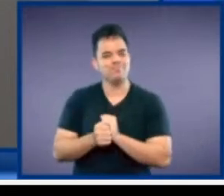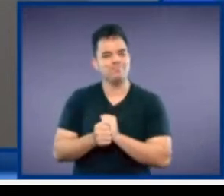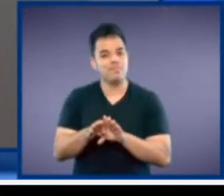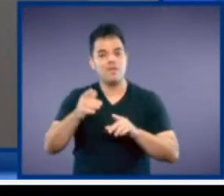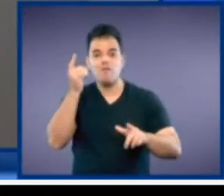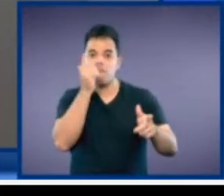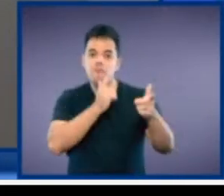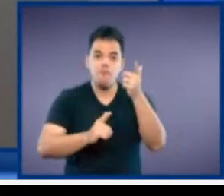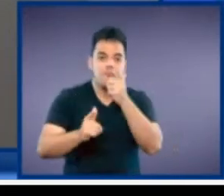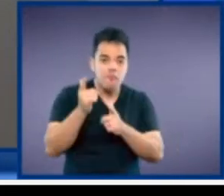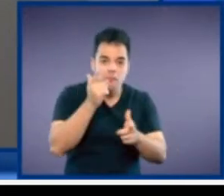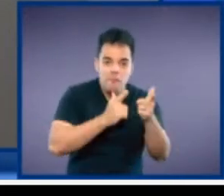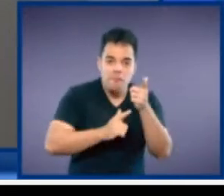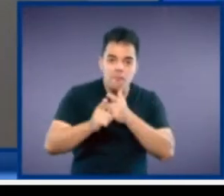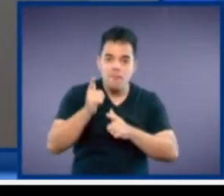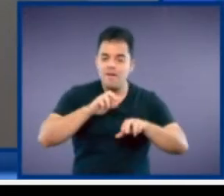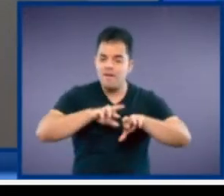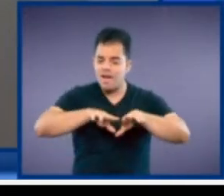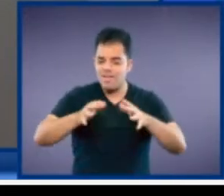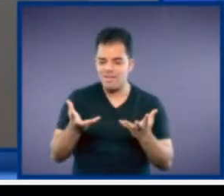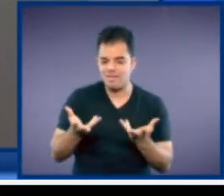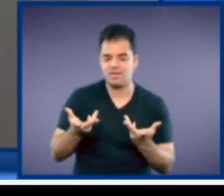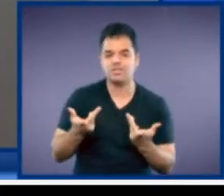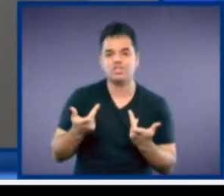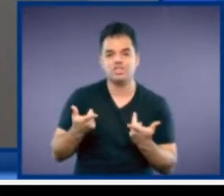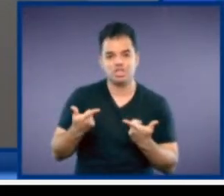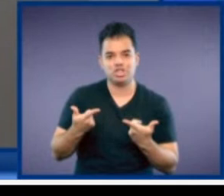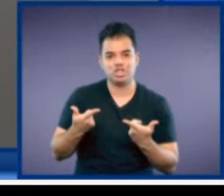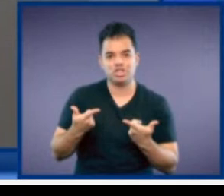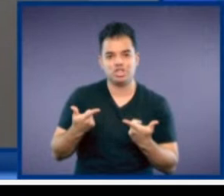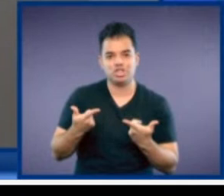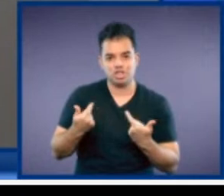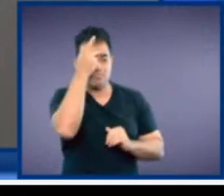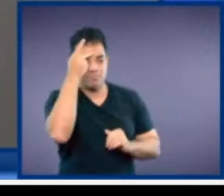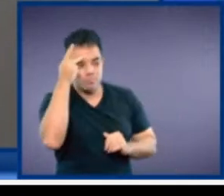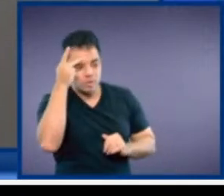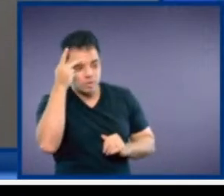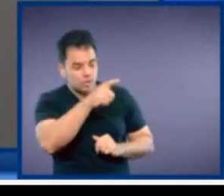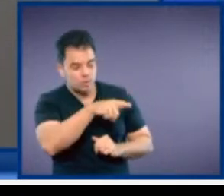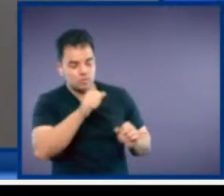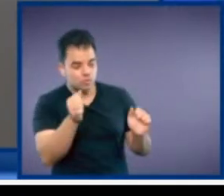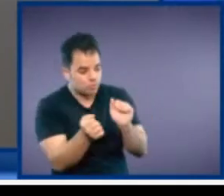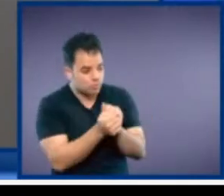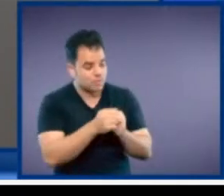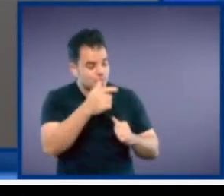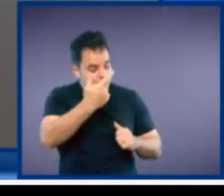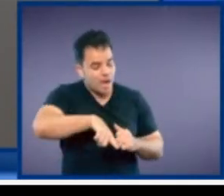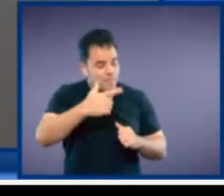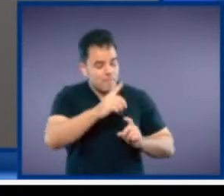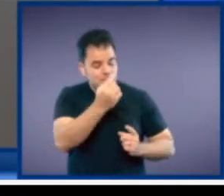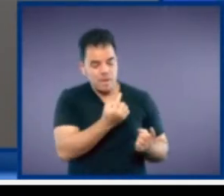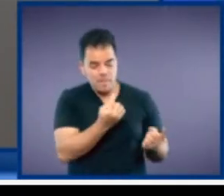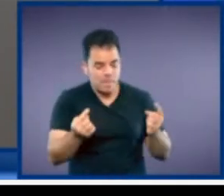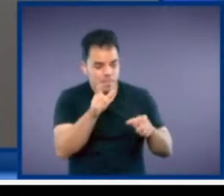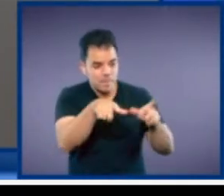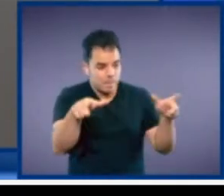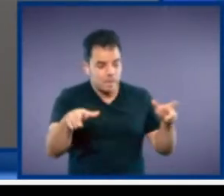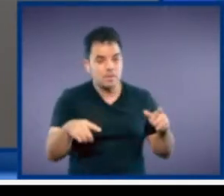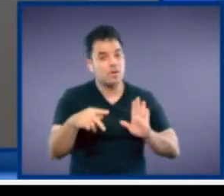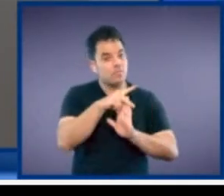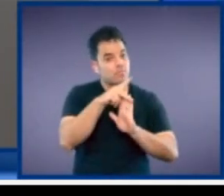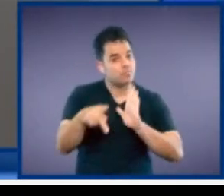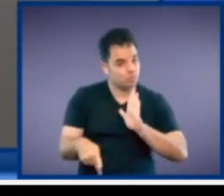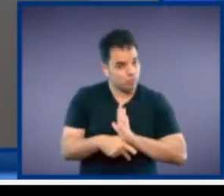permite engajar o maior número de pessoas possível, e porque é um projeto